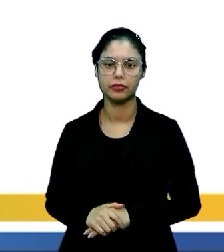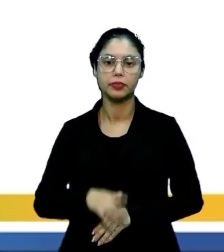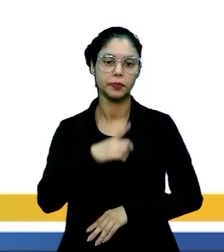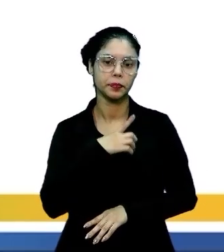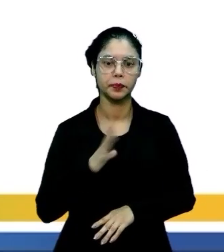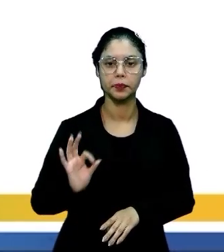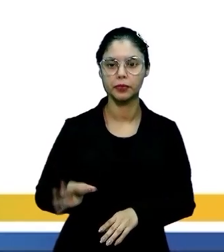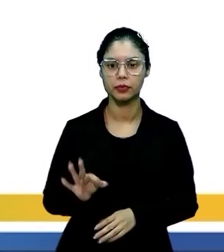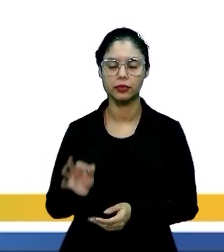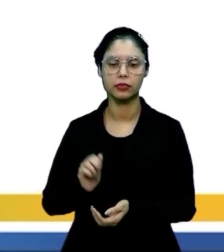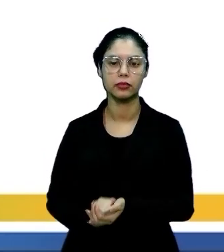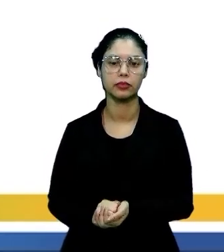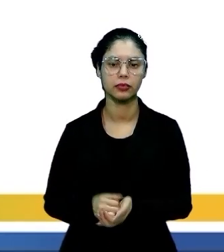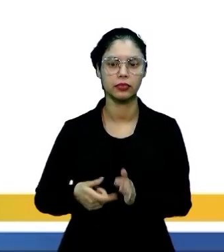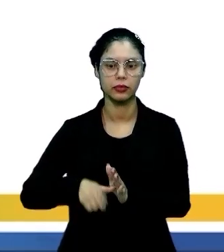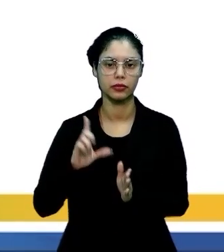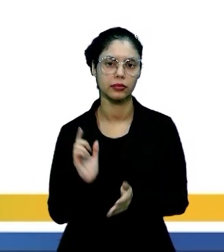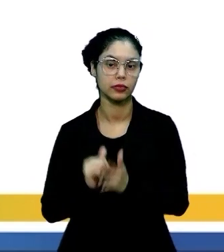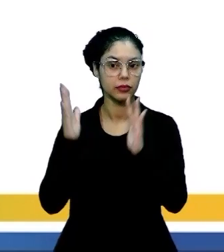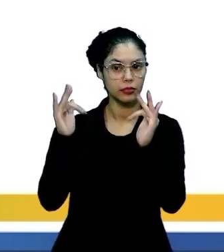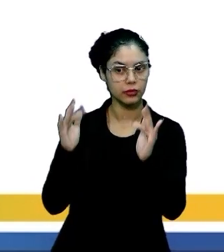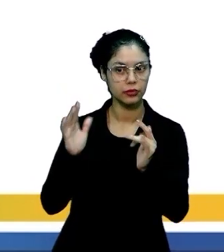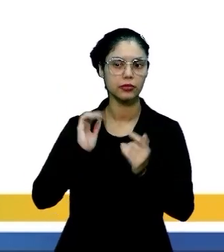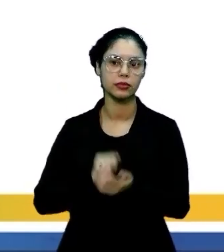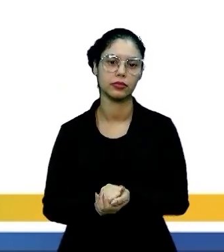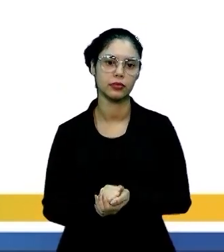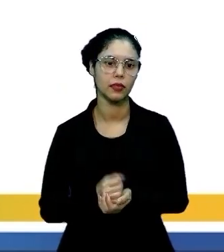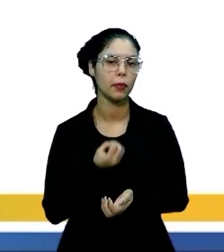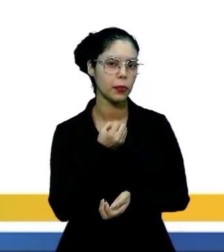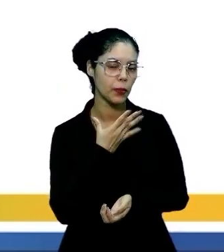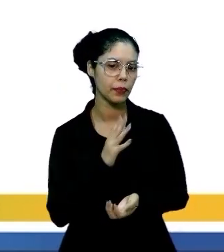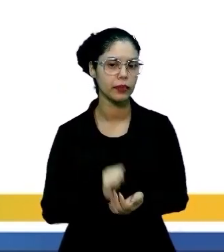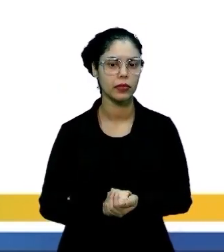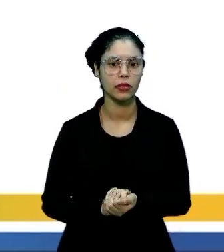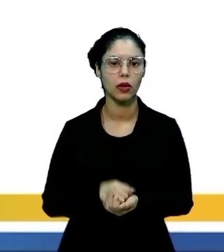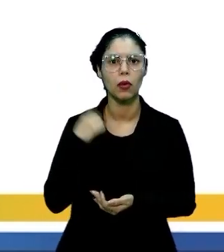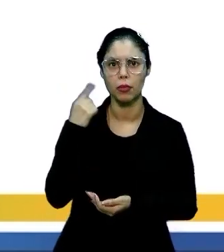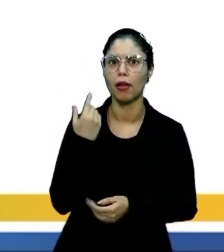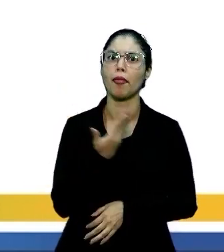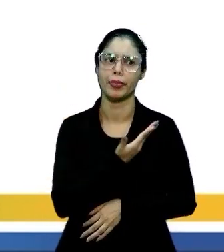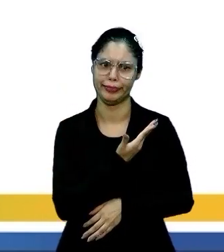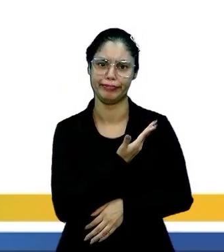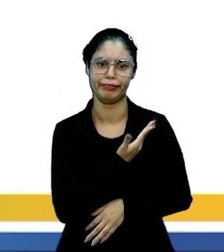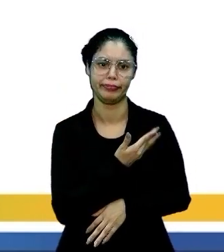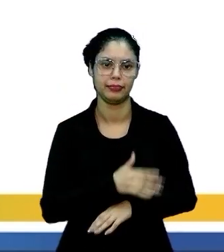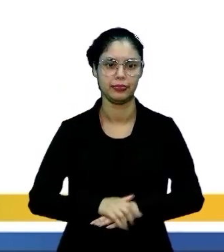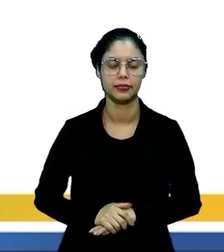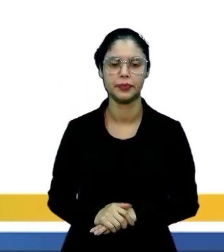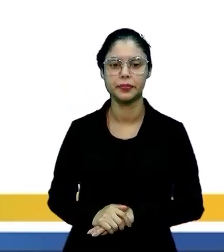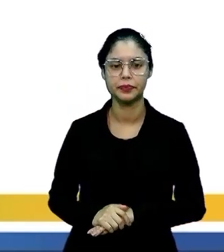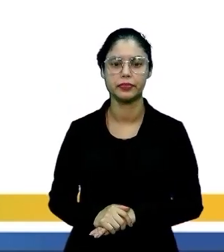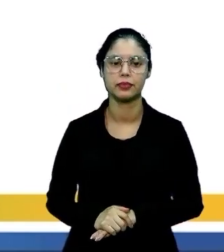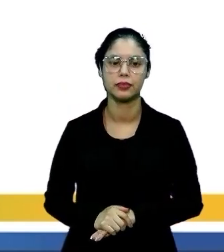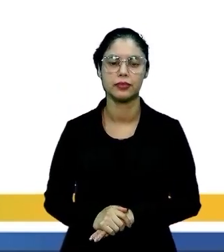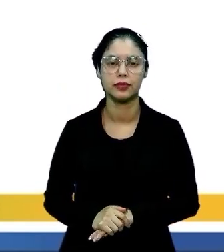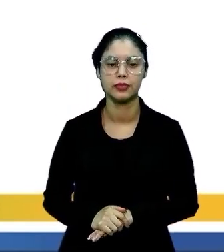tem certeza de que a ex-namorada de John é sensata, o maluco é o amigo.